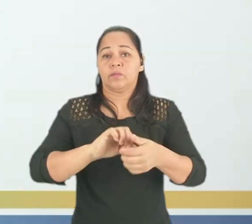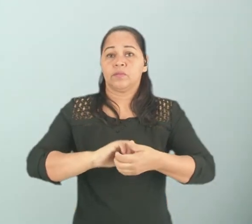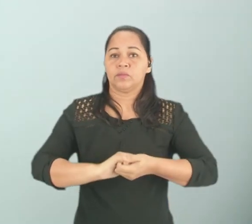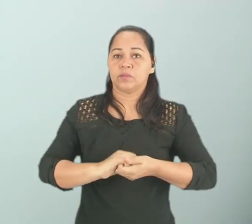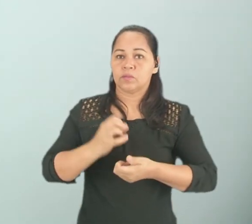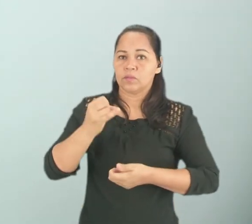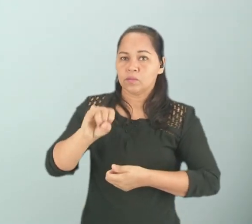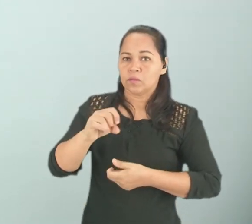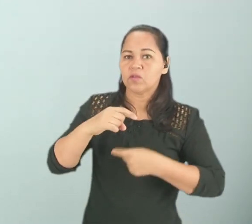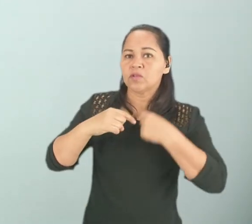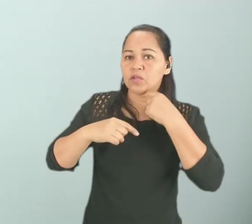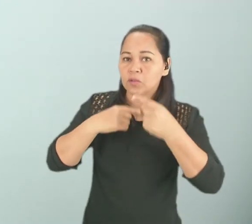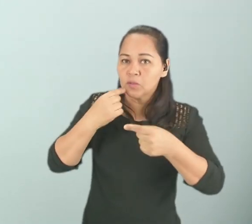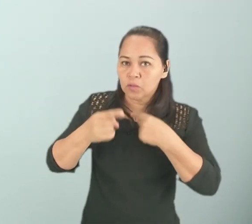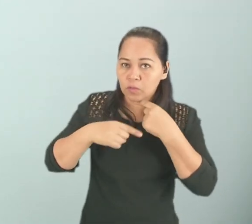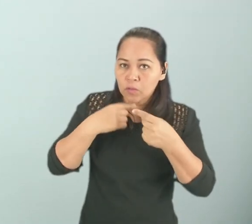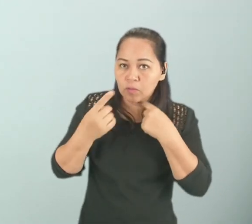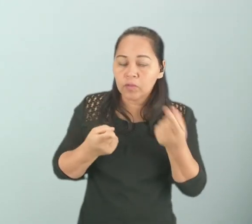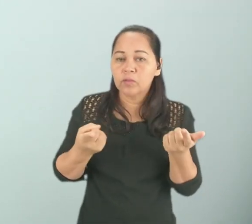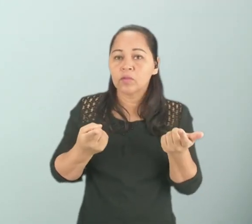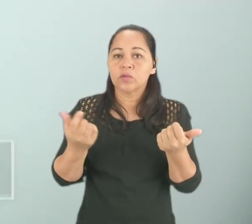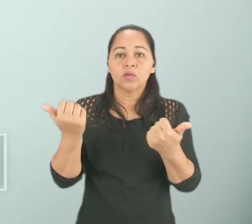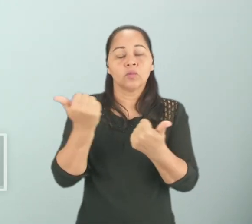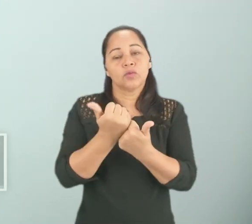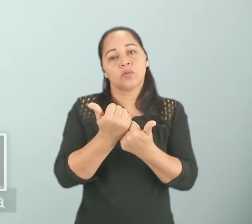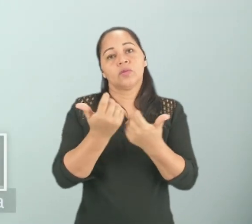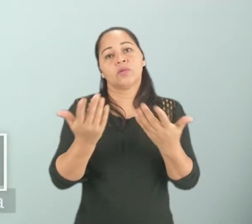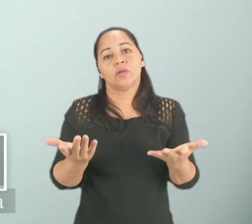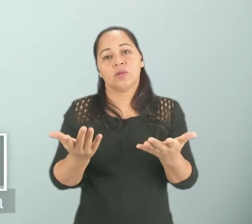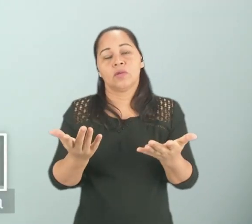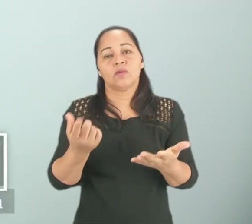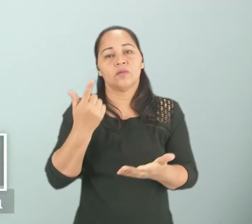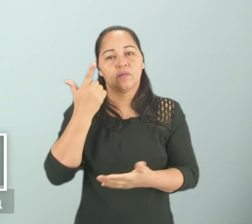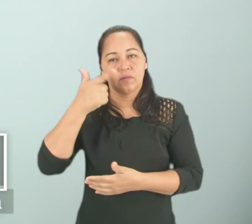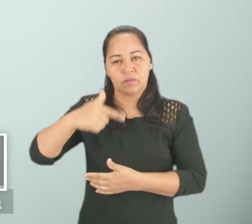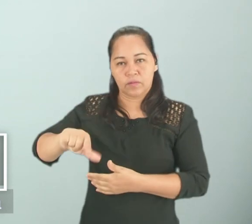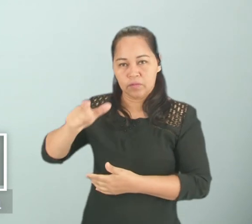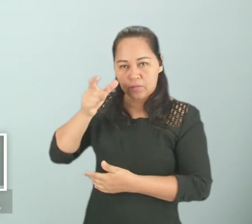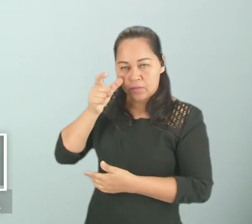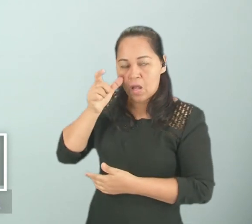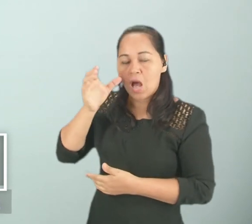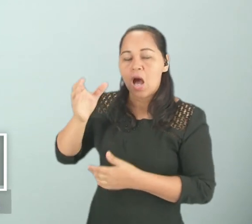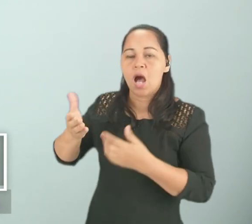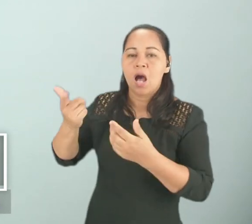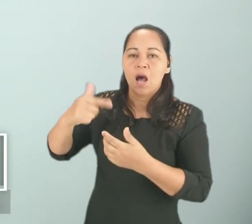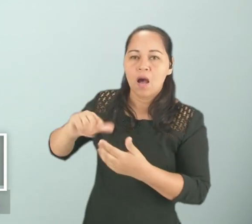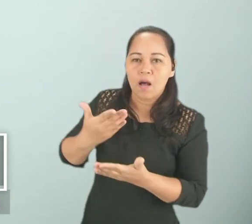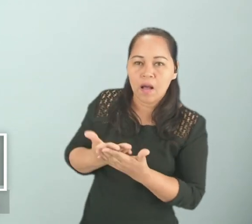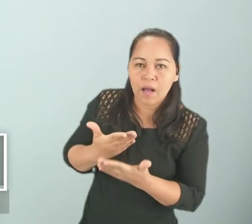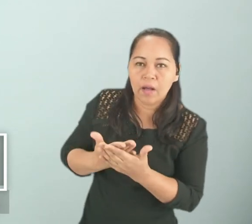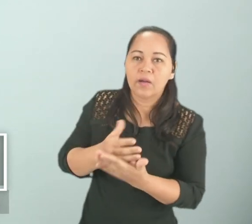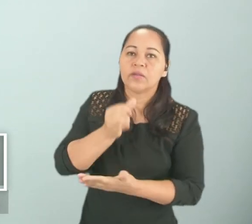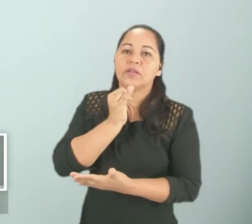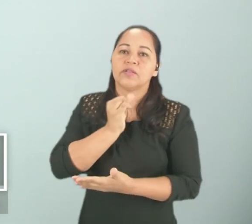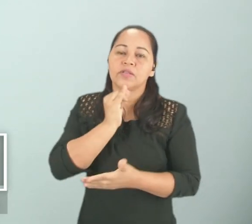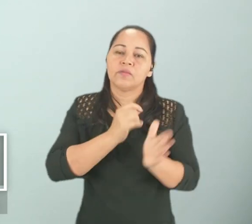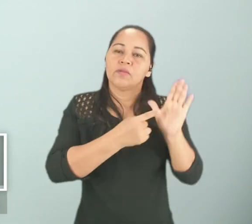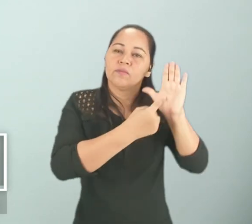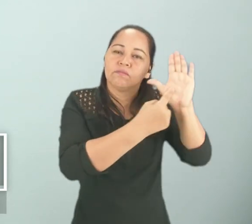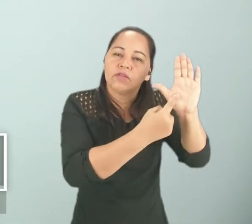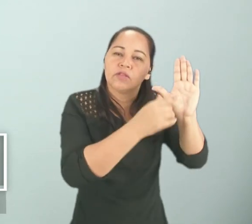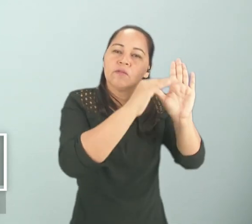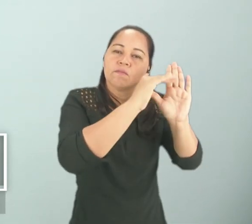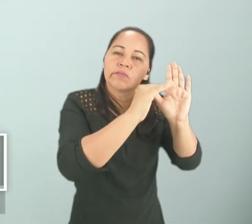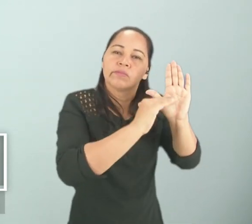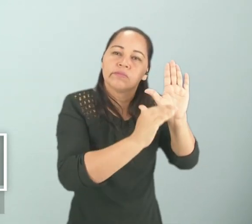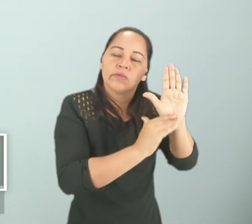Se você ainda ficou com dúvidas sobre o método da substituição, assista a nossa próxima aula. Faremos ainda um outro exemplo deste método para